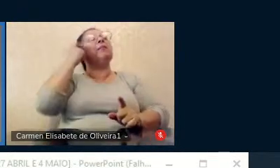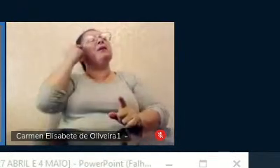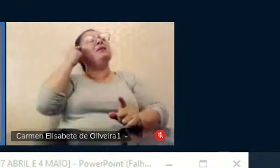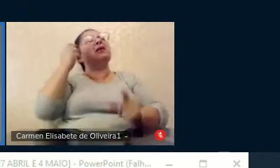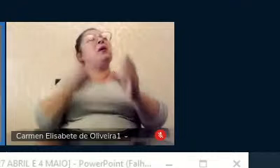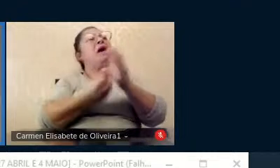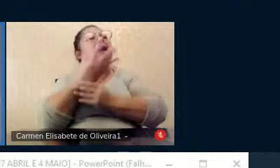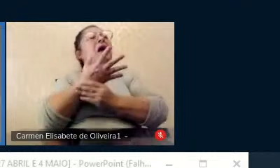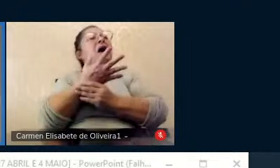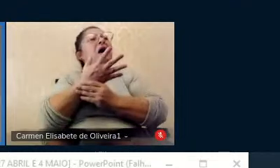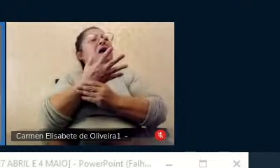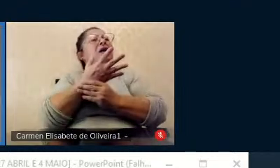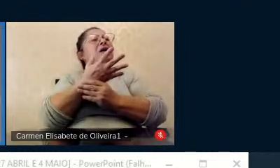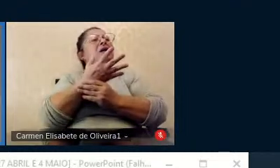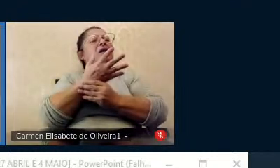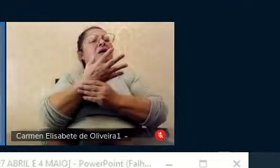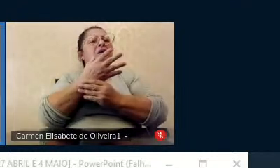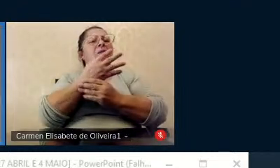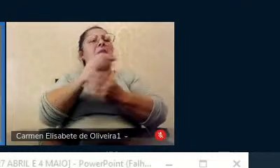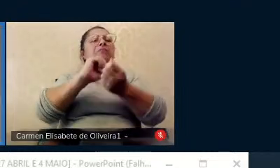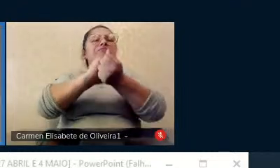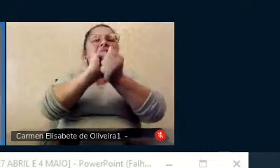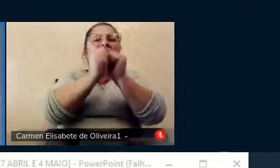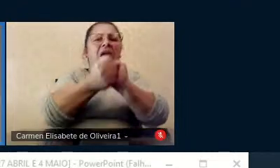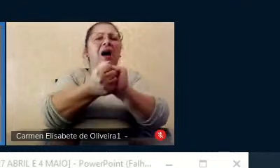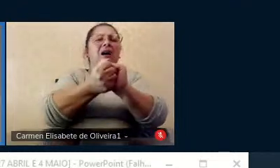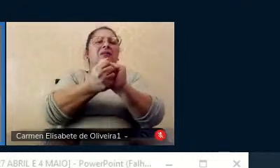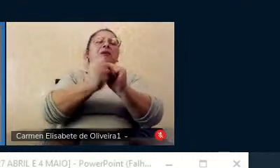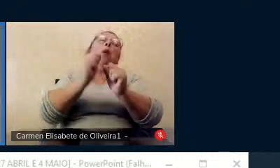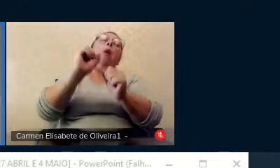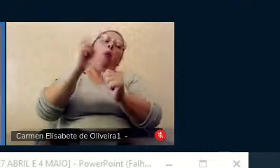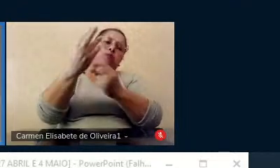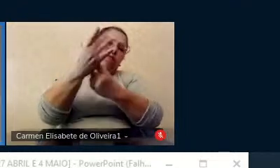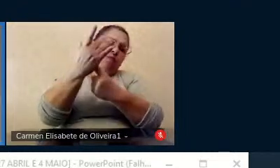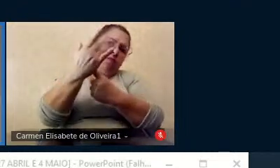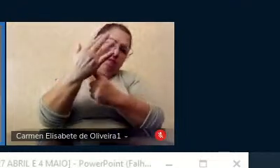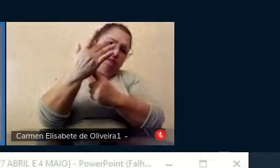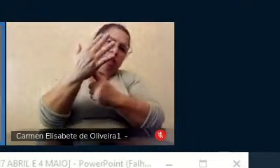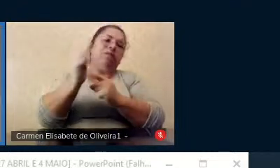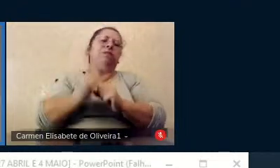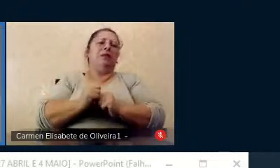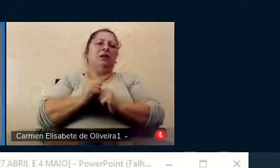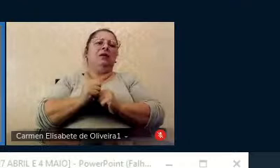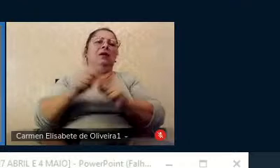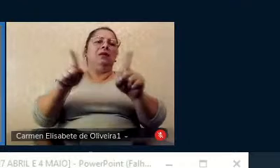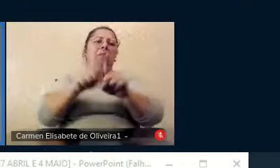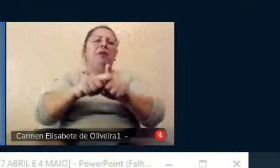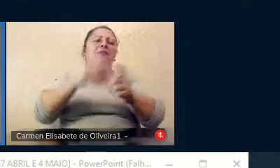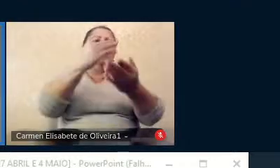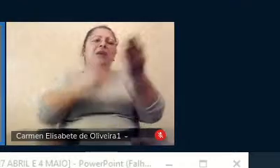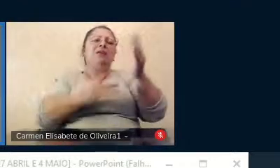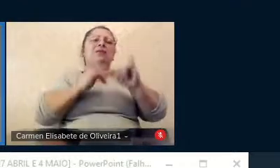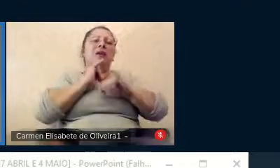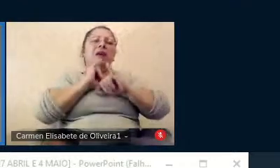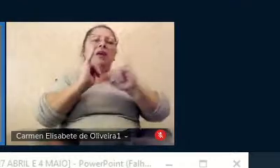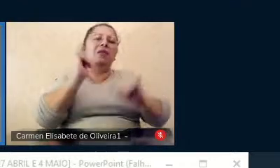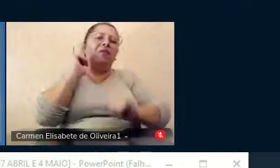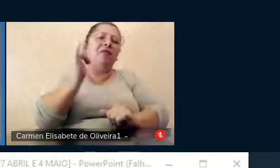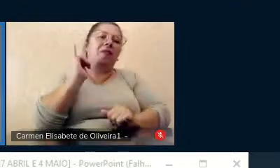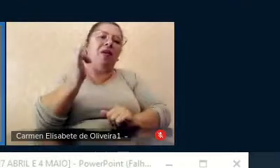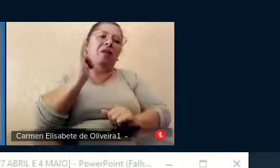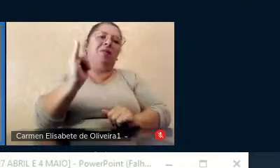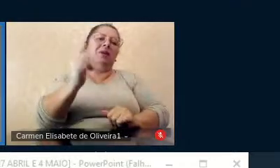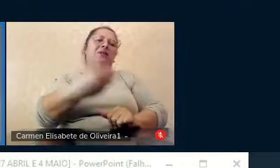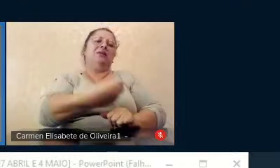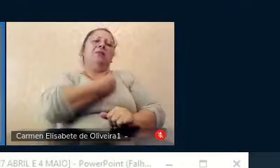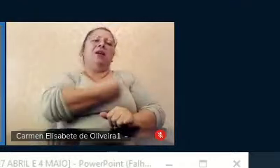obra de arte, mas também ele não deixa de ser um texto que informa, né, sobre os acontecimentos, sobre a